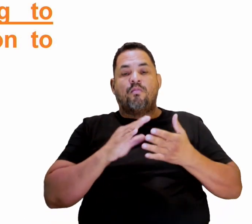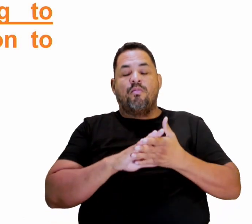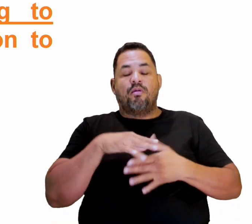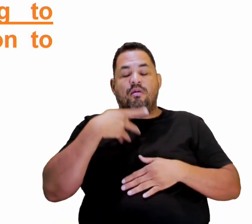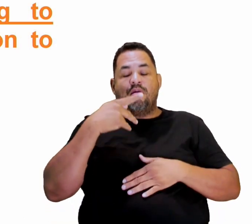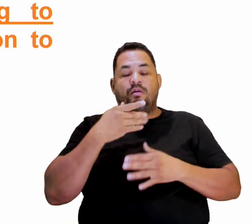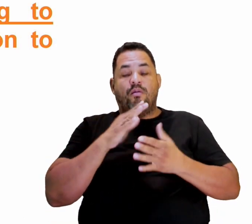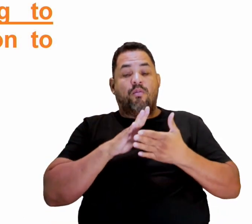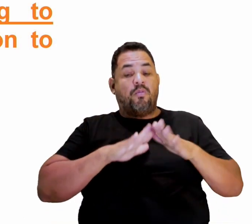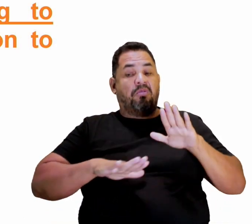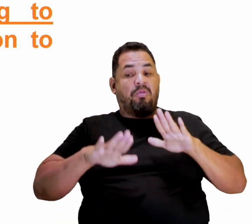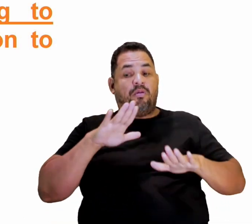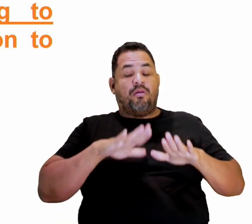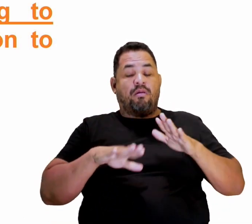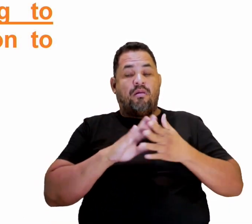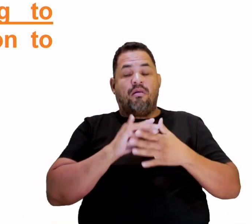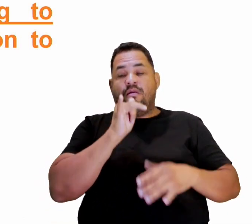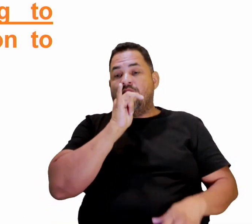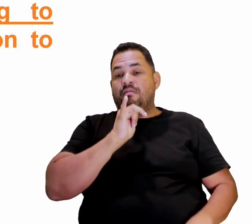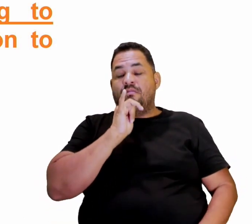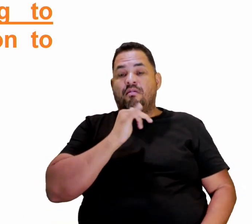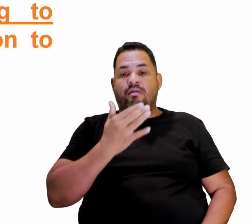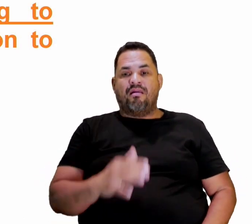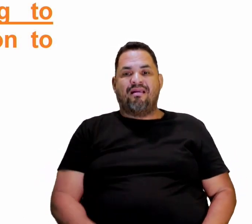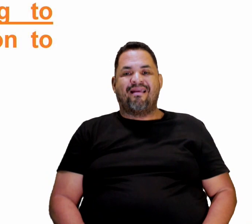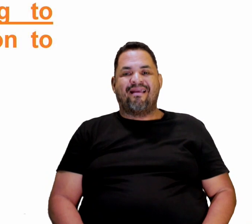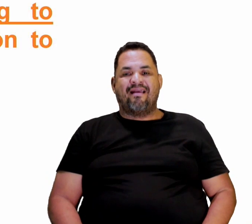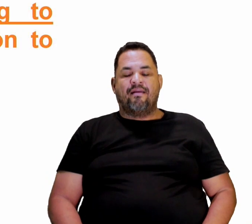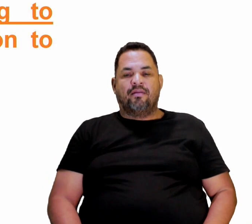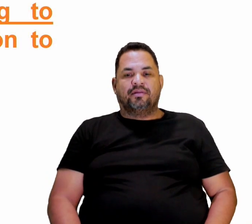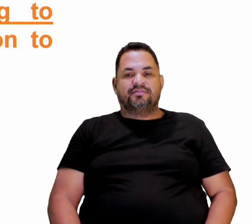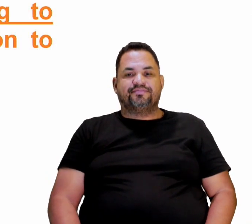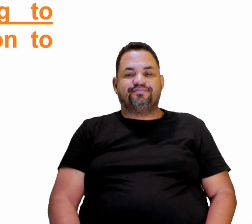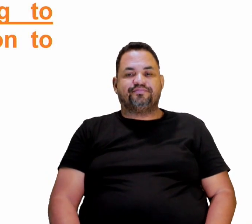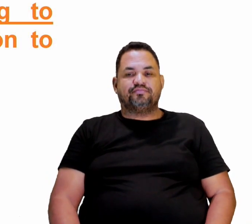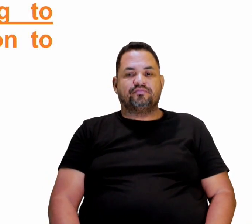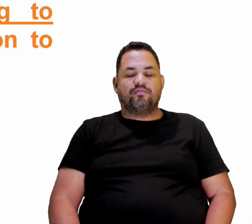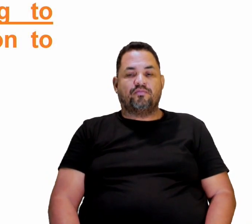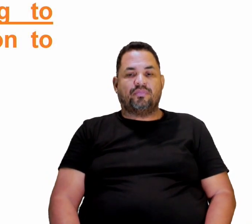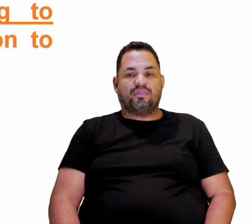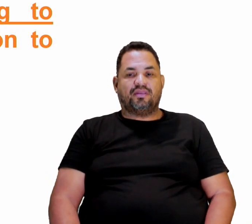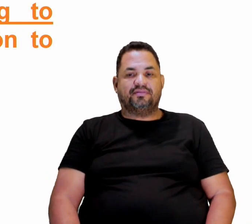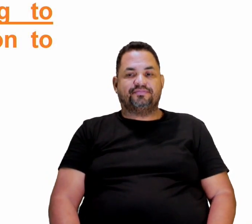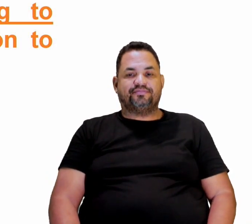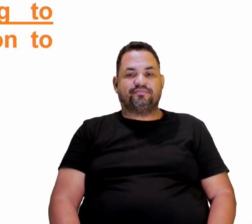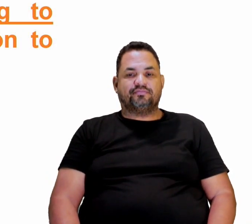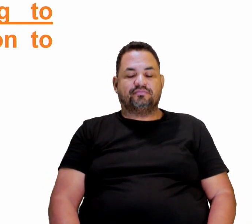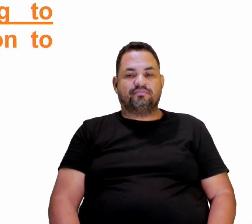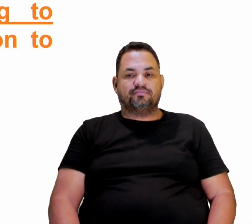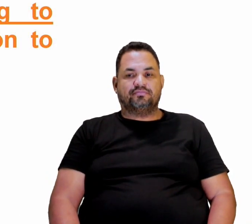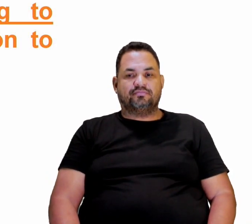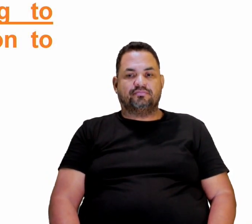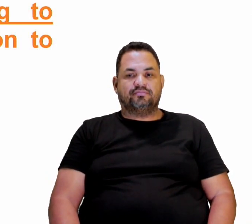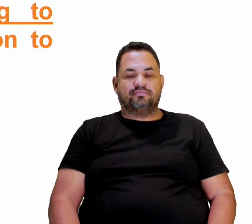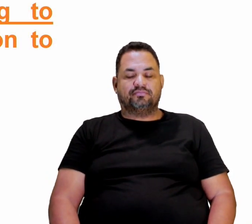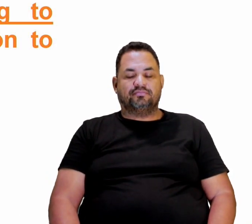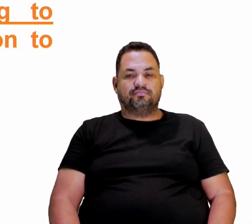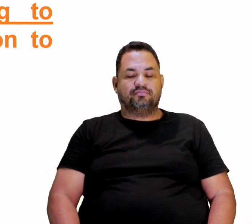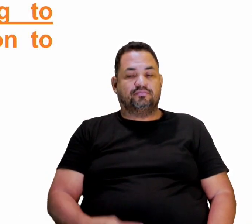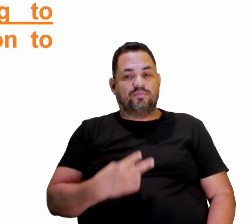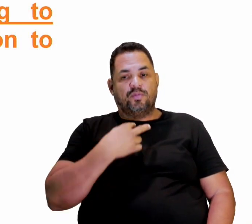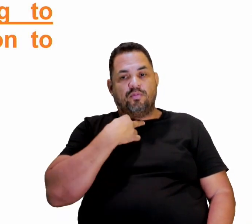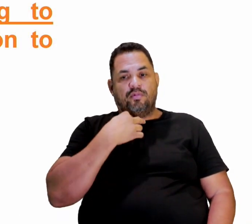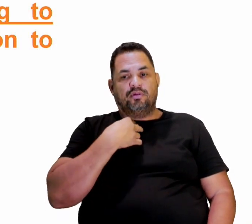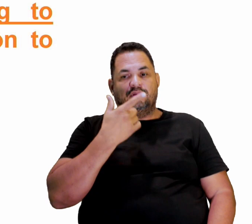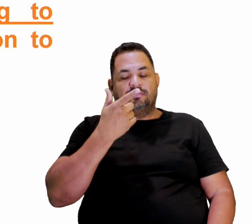Cuidado para não falar por exemplo se for falar essa frase what are you gonna to do não repita